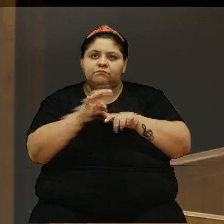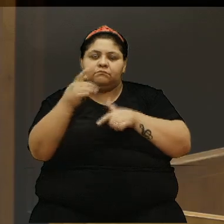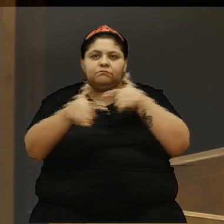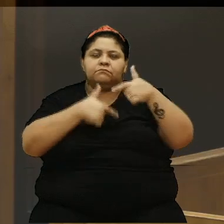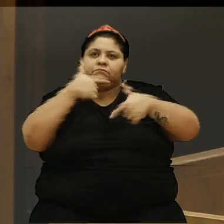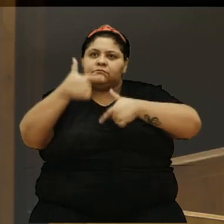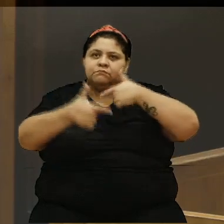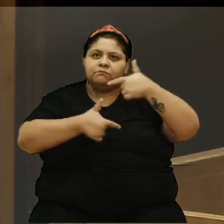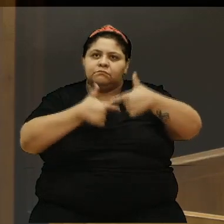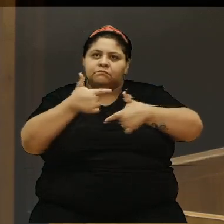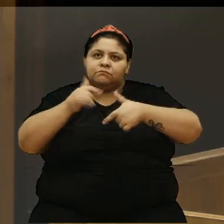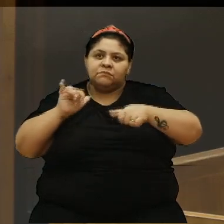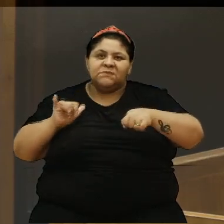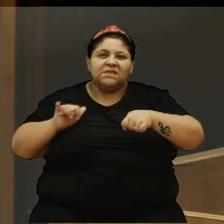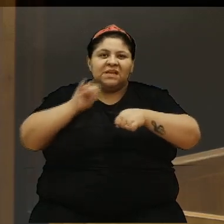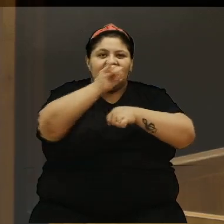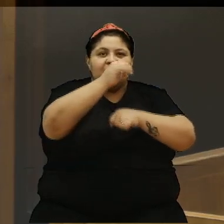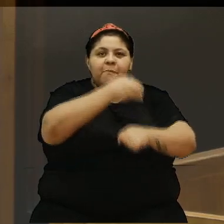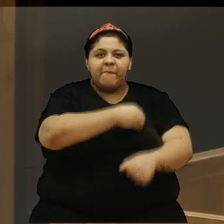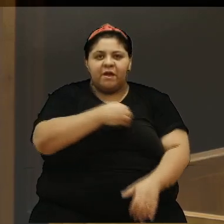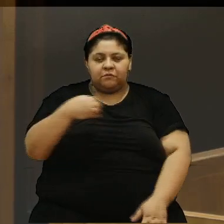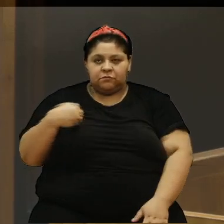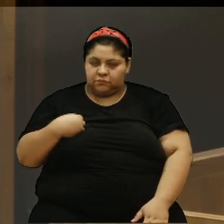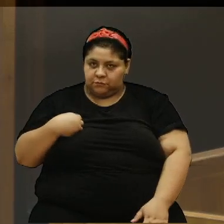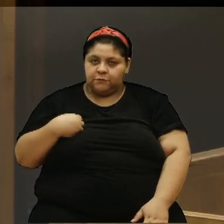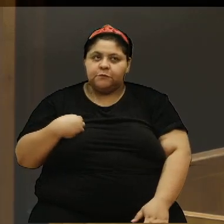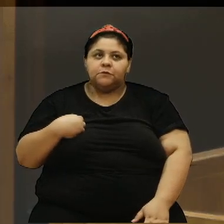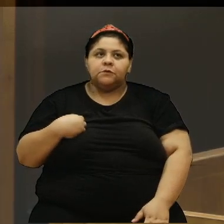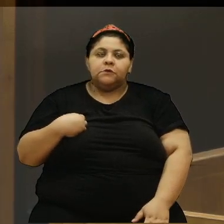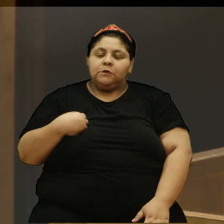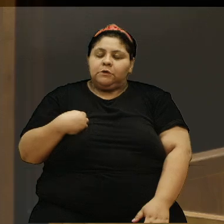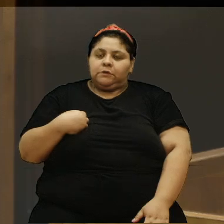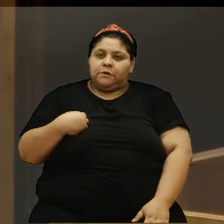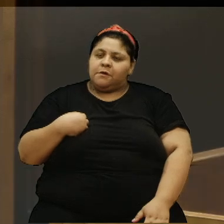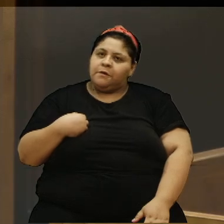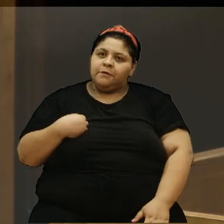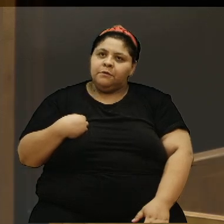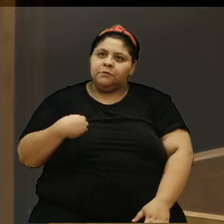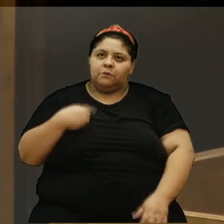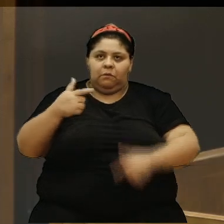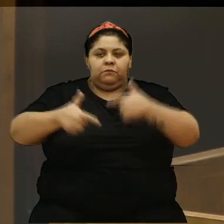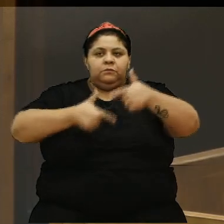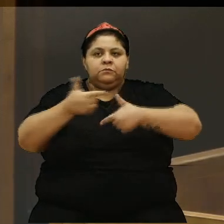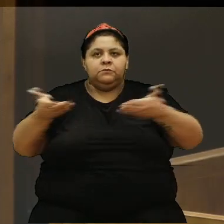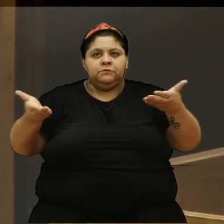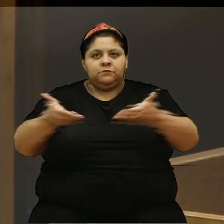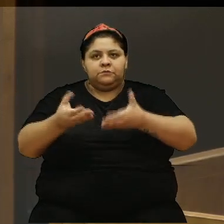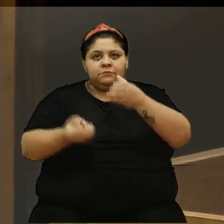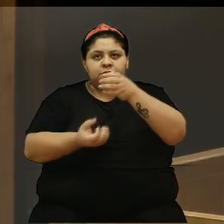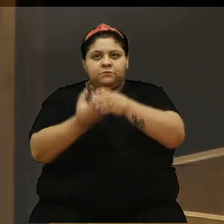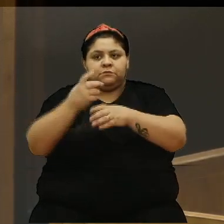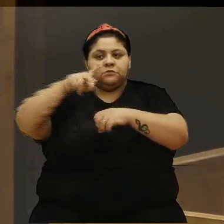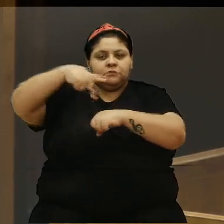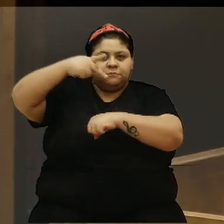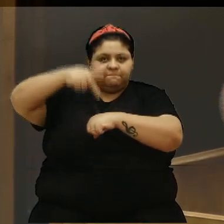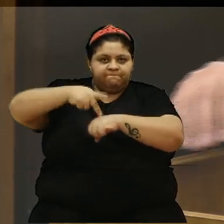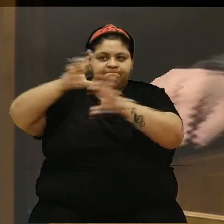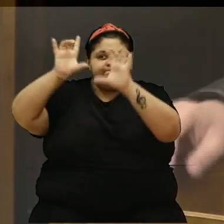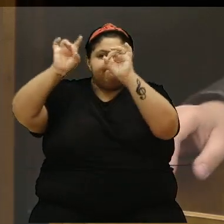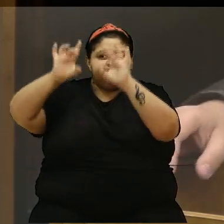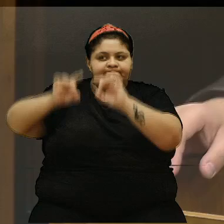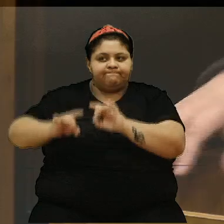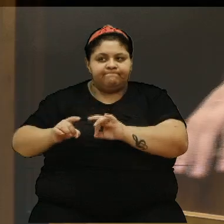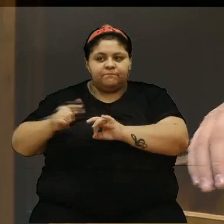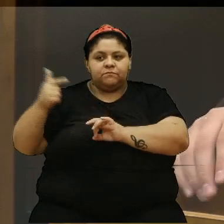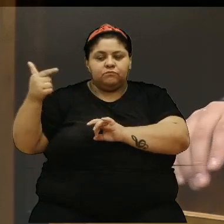serviço aeromédico. O serviço aeromédico é um serviço que já existe no nosso país, especialmente nos nossos